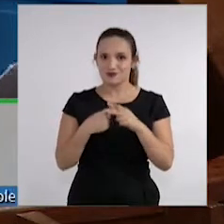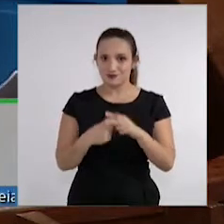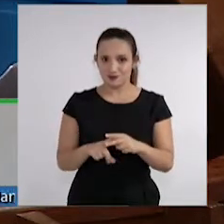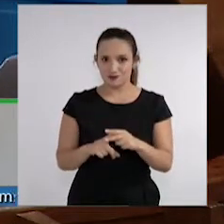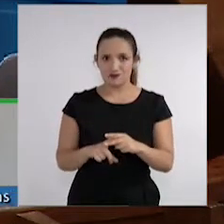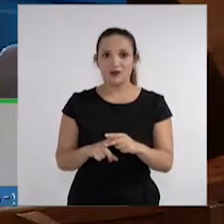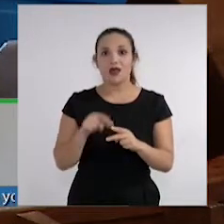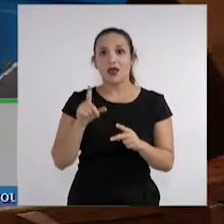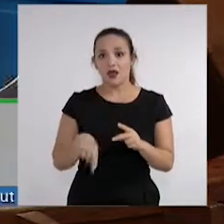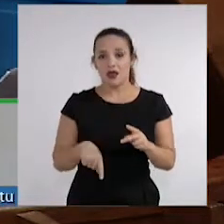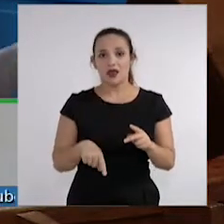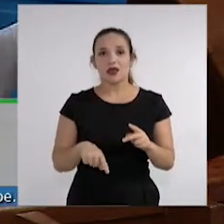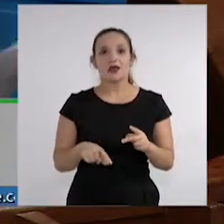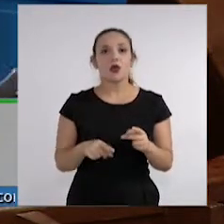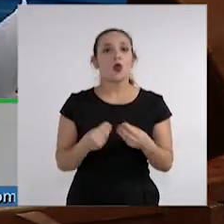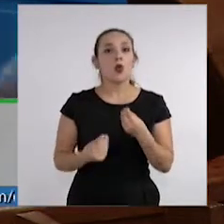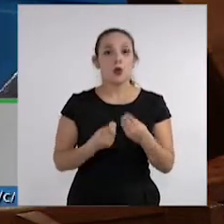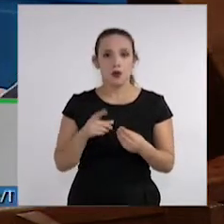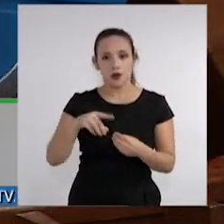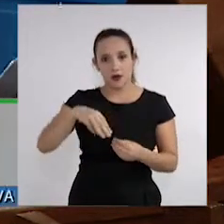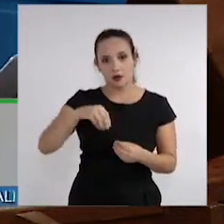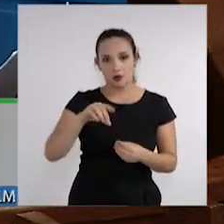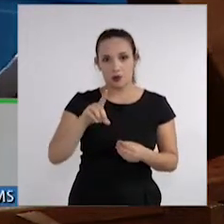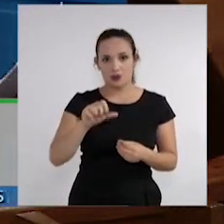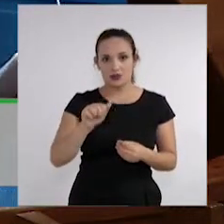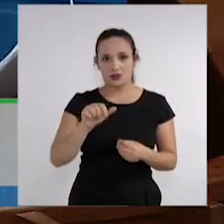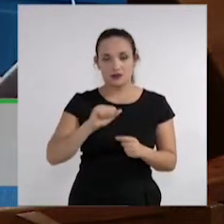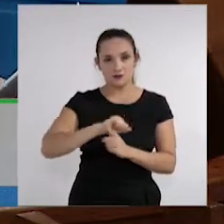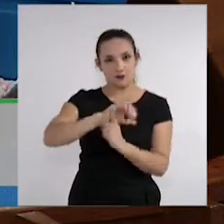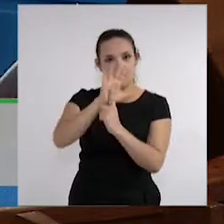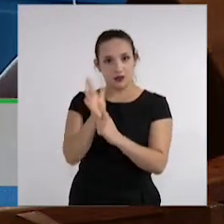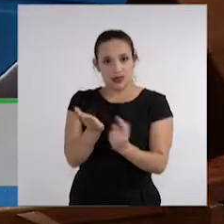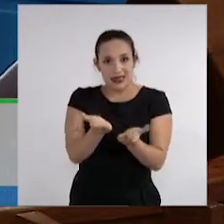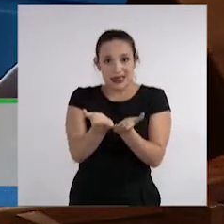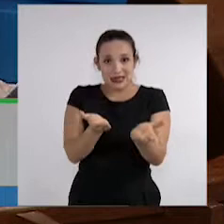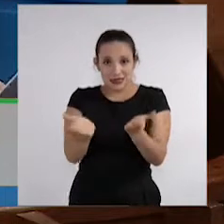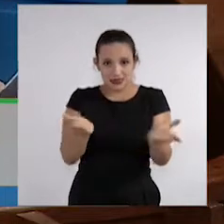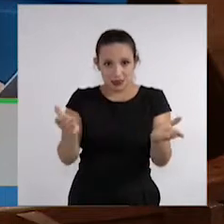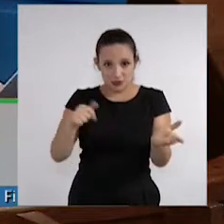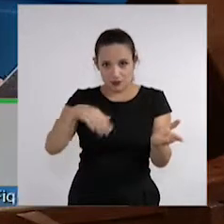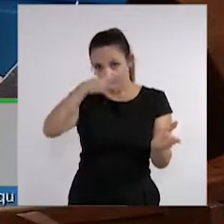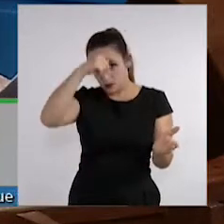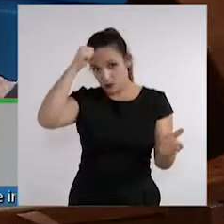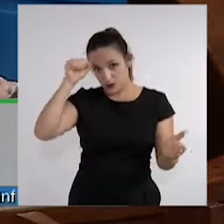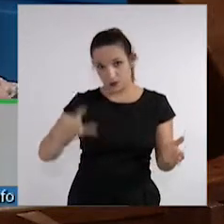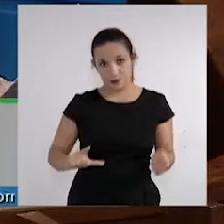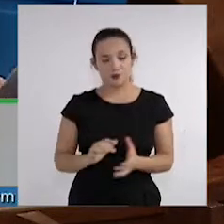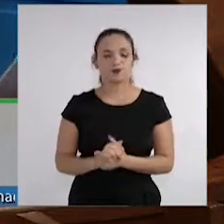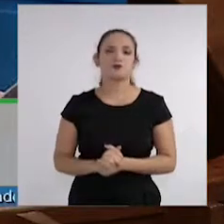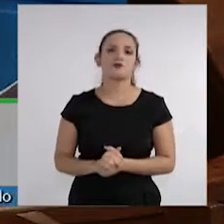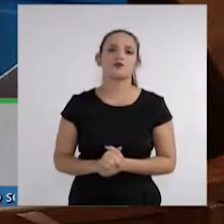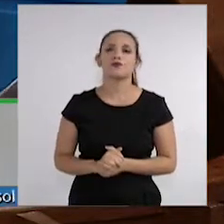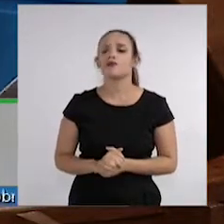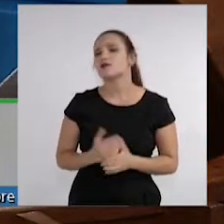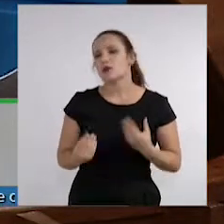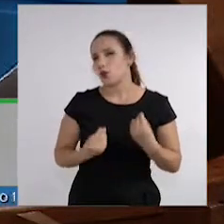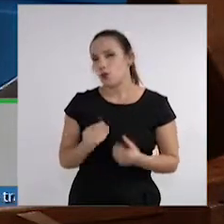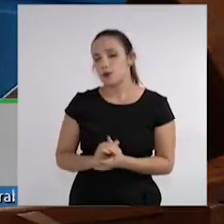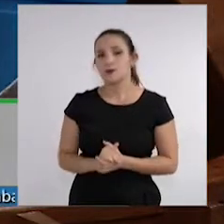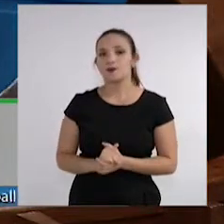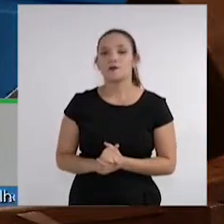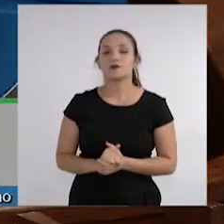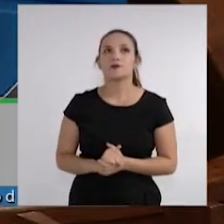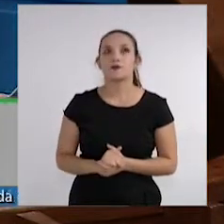das modalidades licitatórias no âmbito aqui do estado de Mato Grosso do Sul. Para se ter uma ideia,